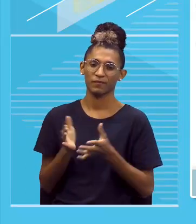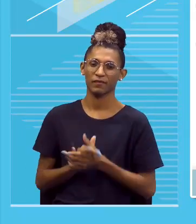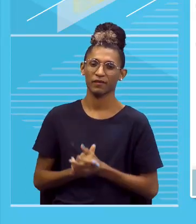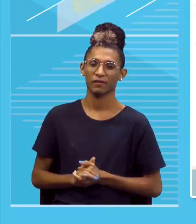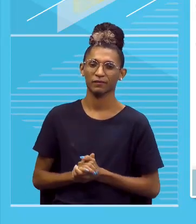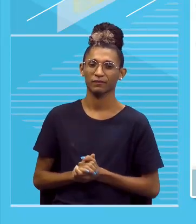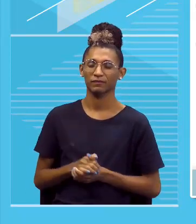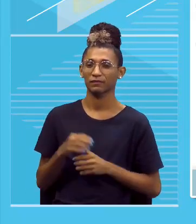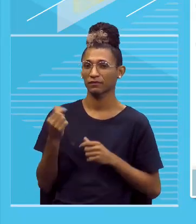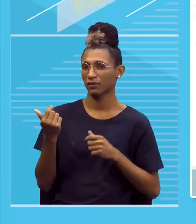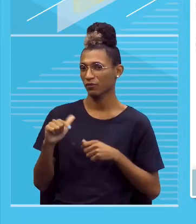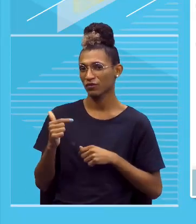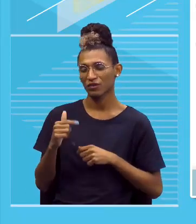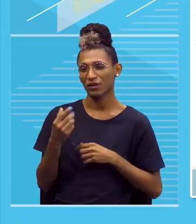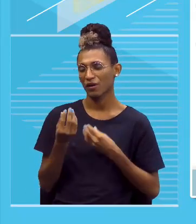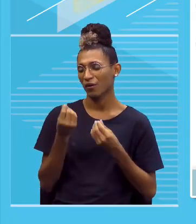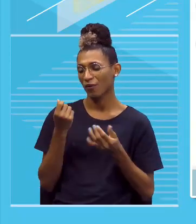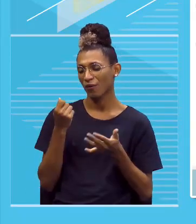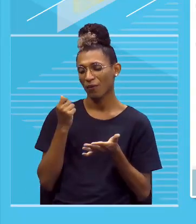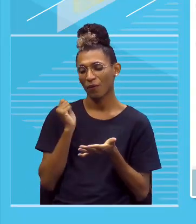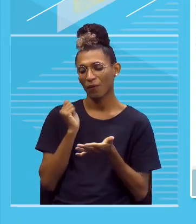Ah entendi